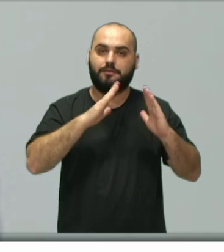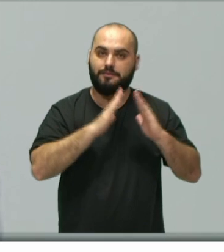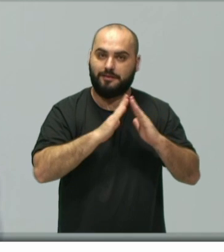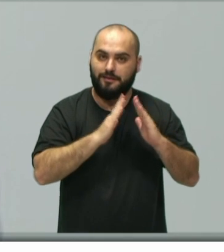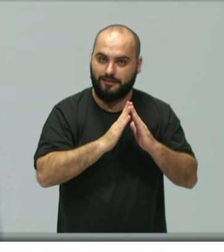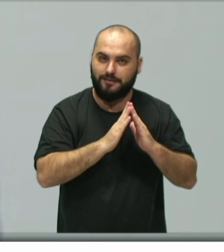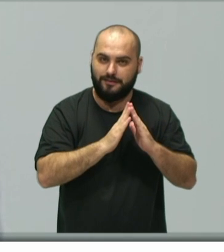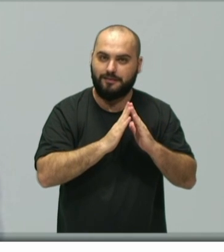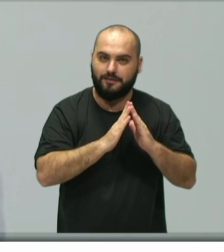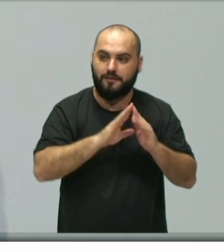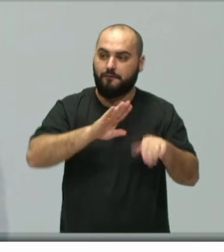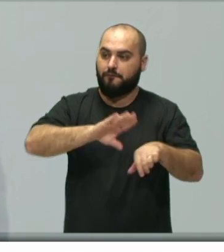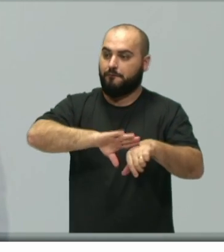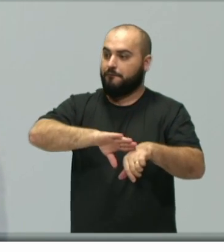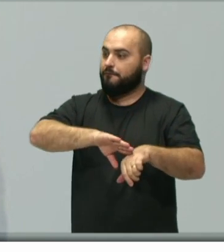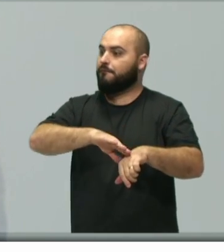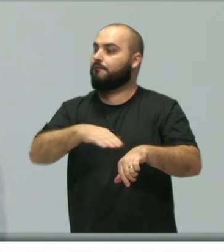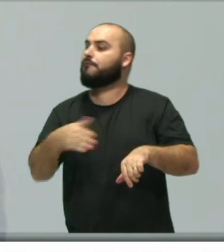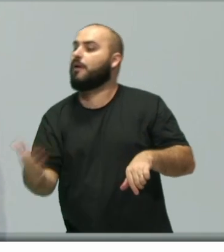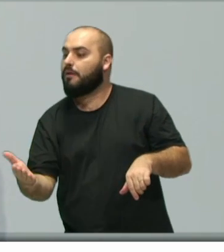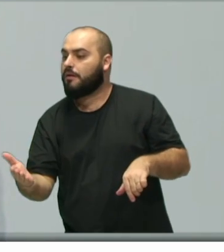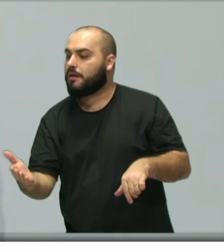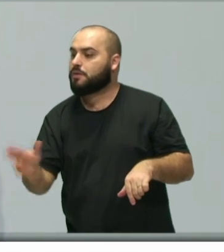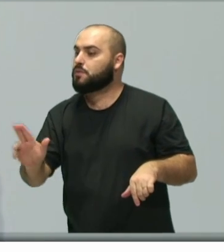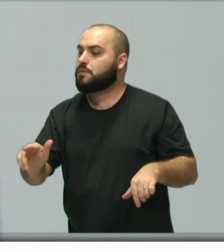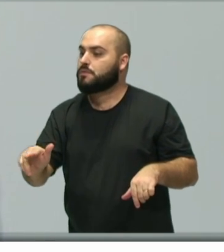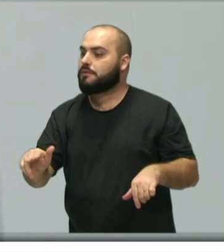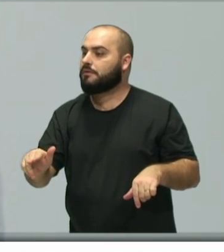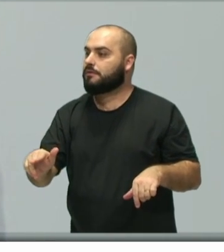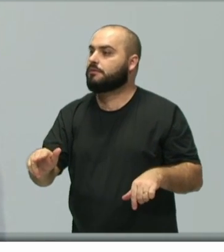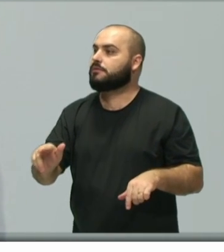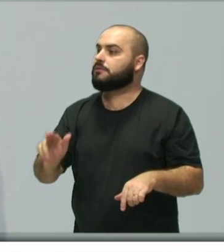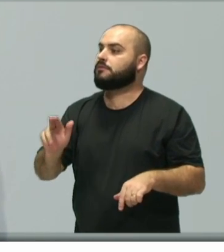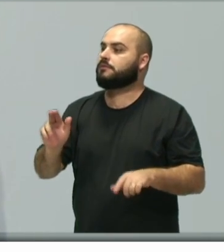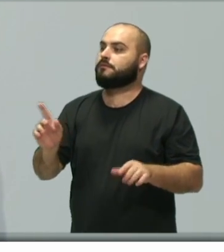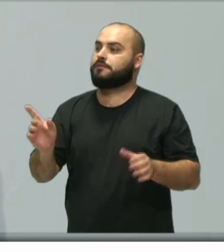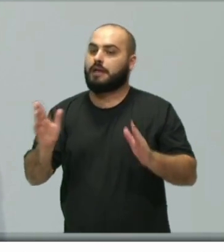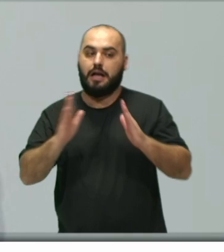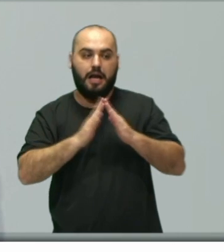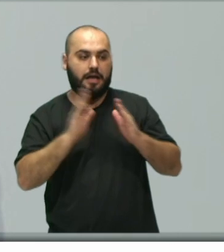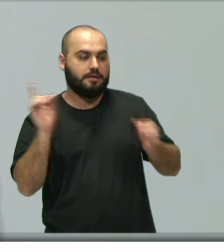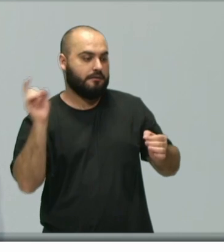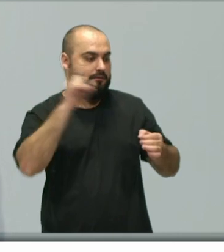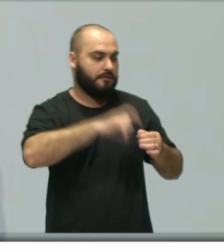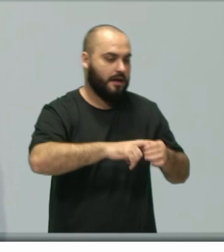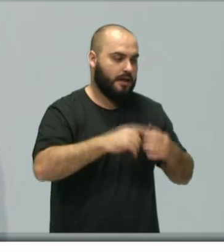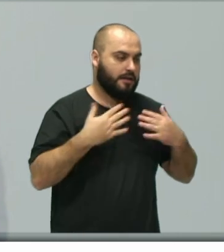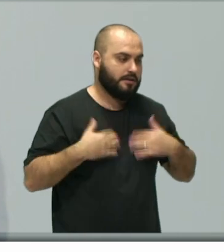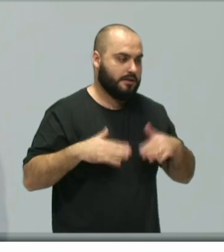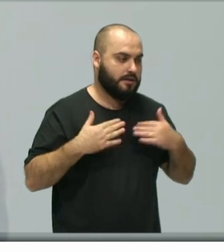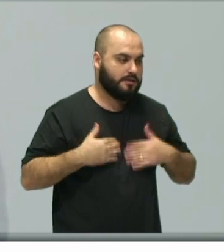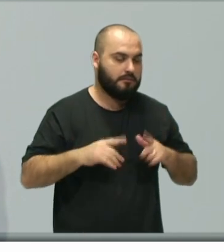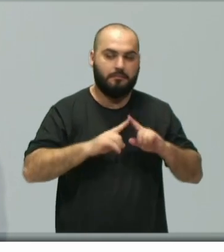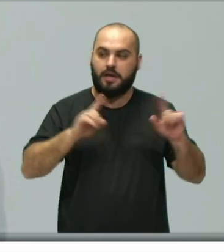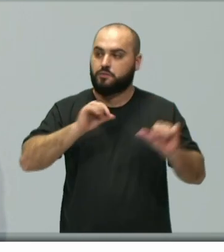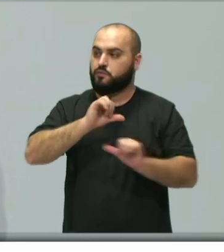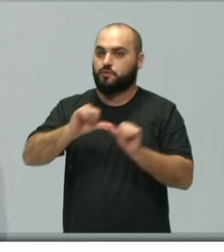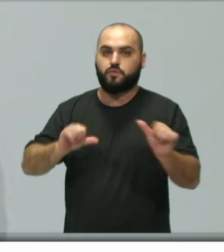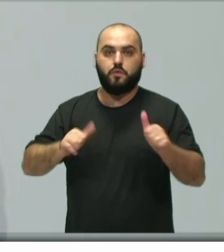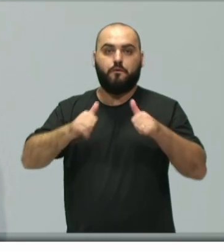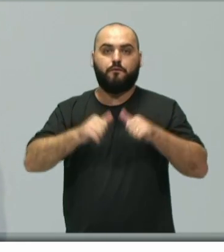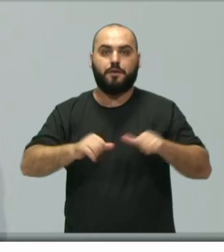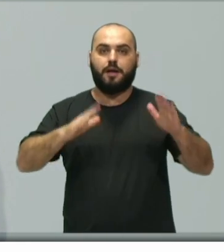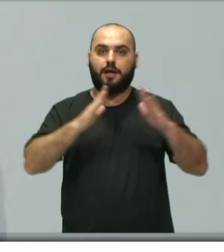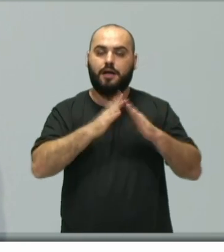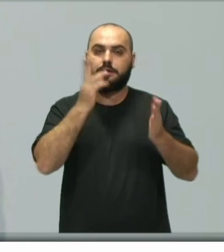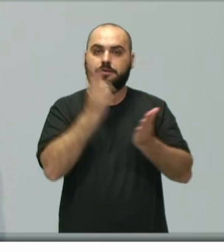tão fora, ir para casa só para descansar, para no outro dia de novo ir para fora, né? Ficar louco que